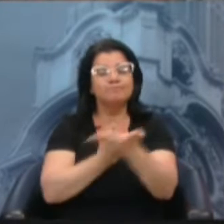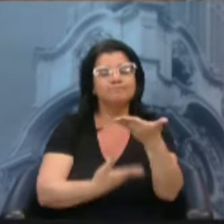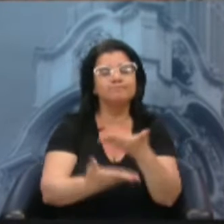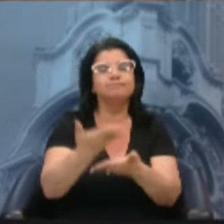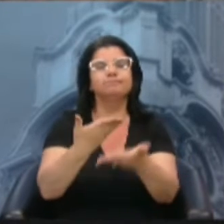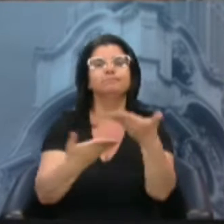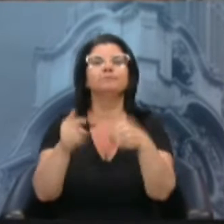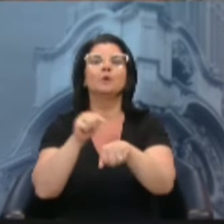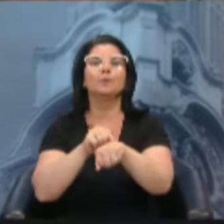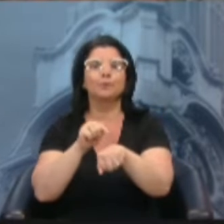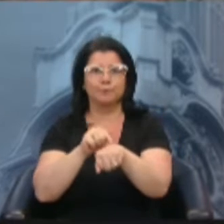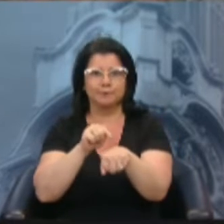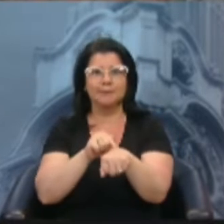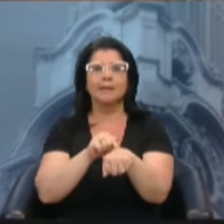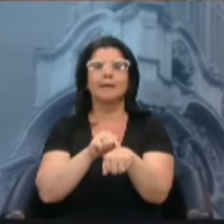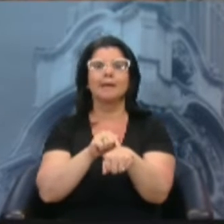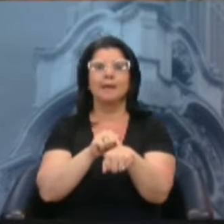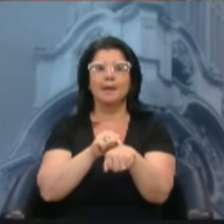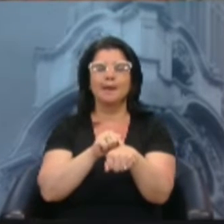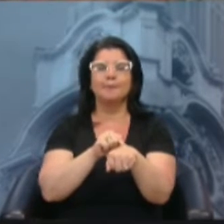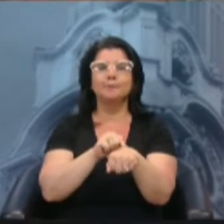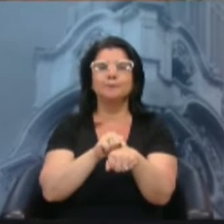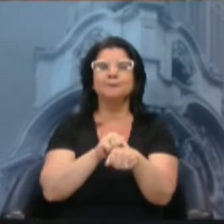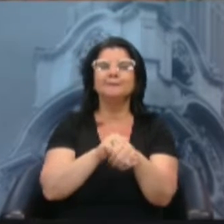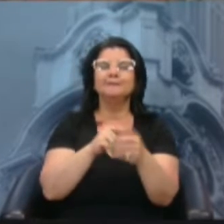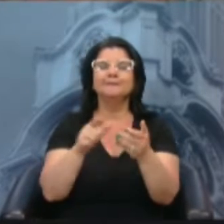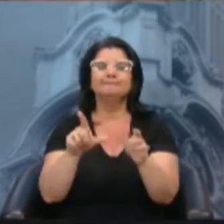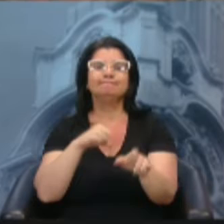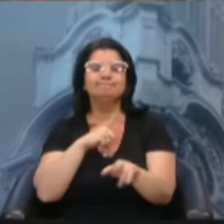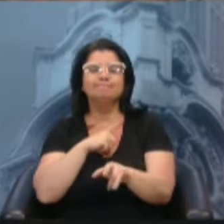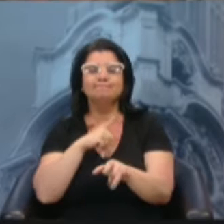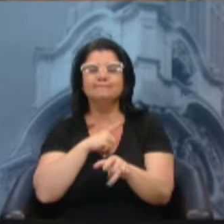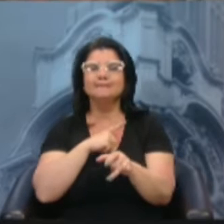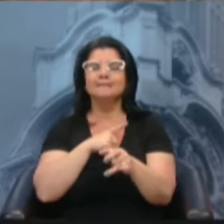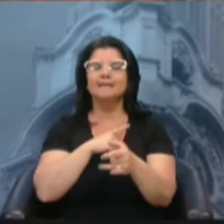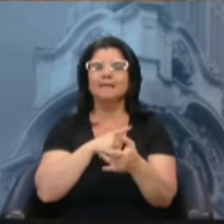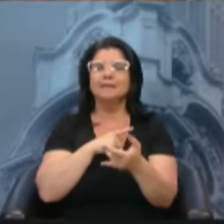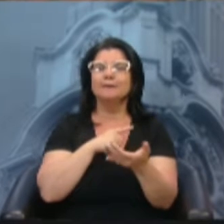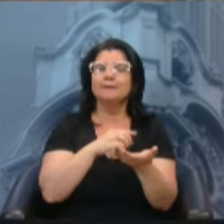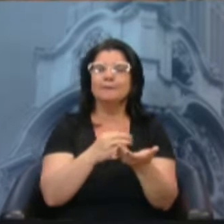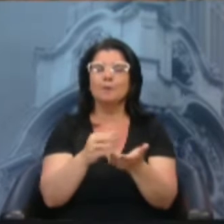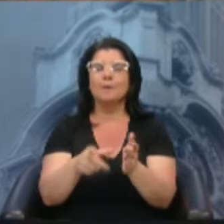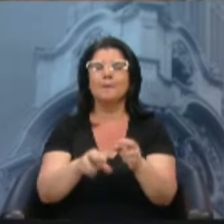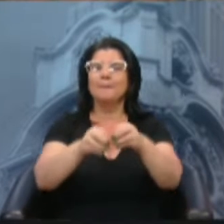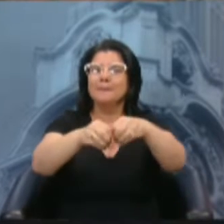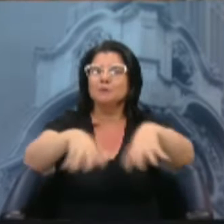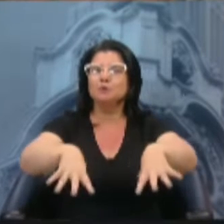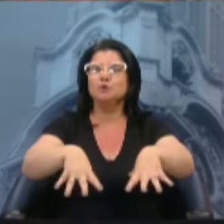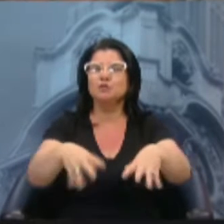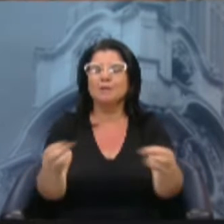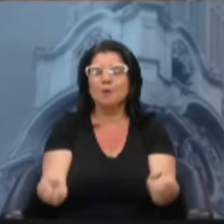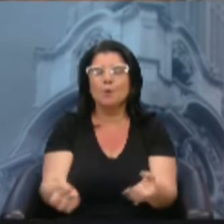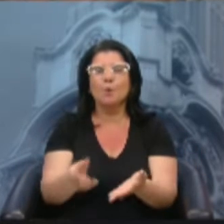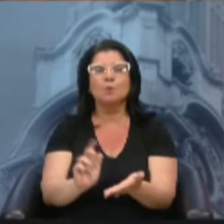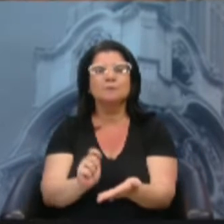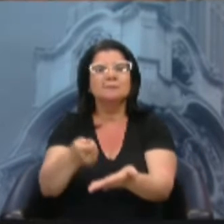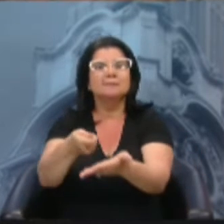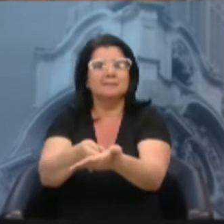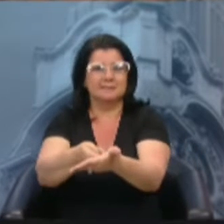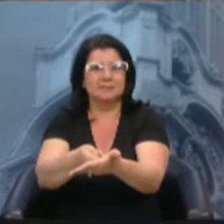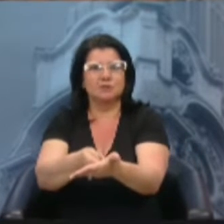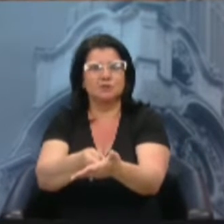a revogação dos incentivos concedidos, né, pelo município lá atrás, né, quando